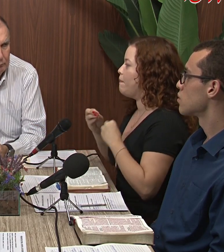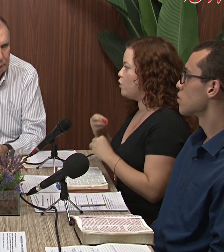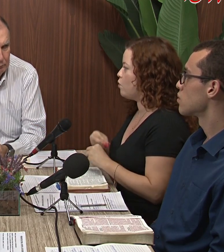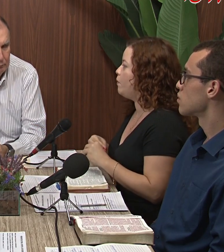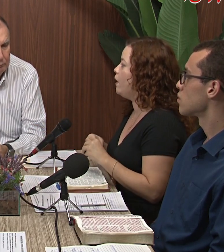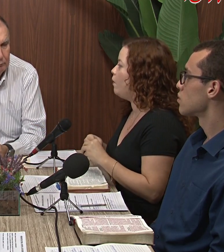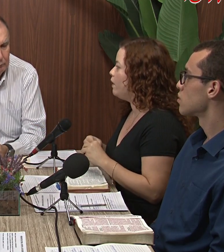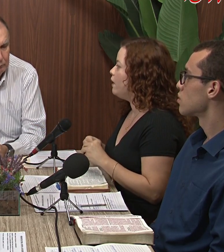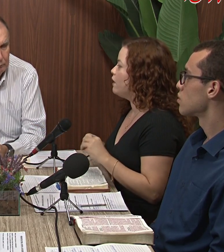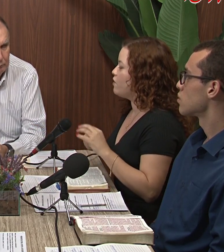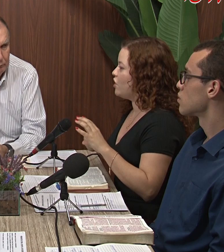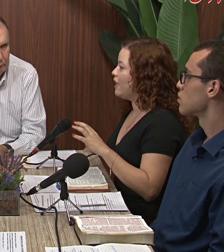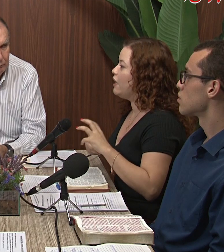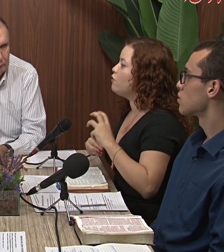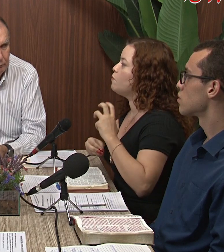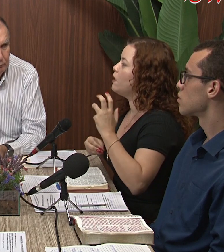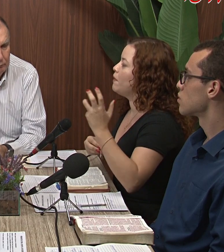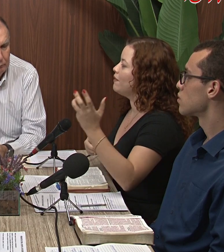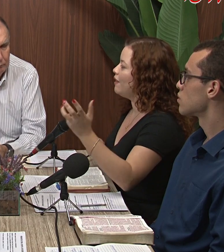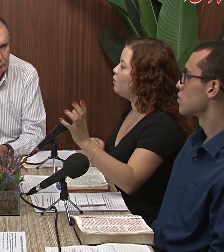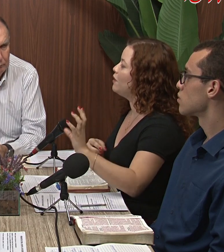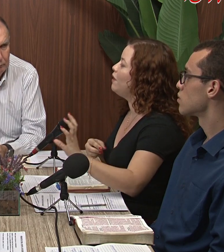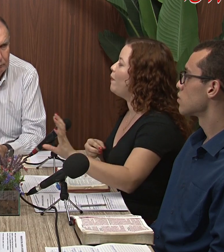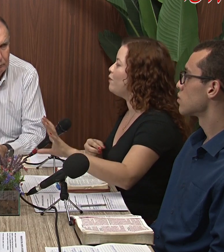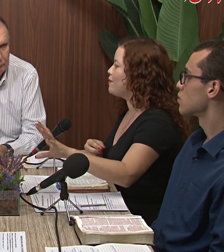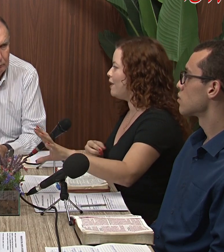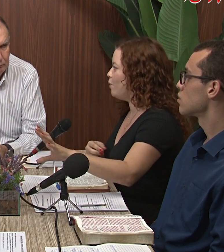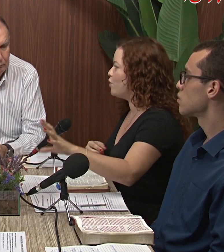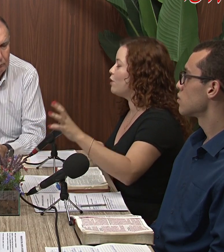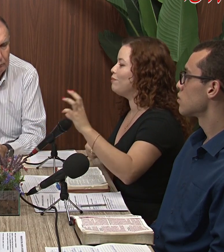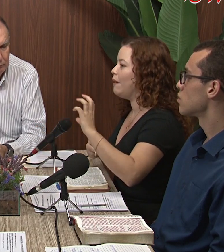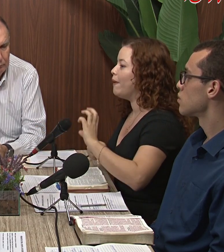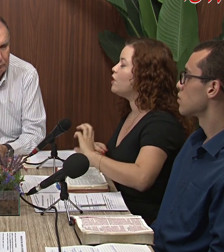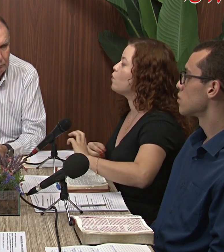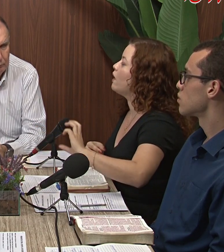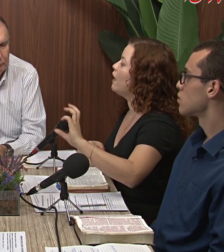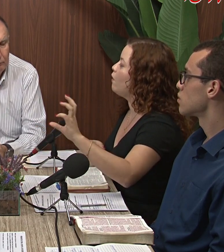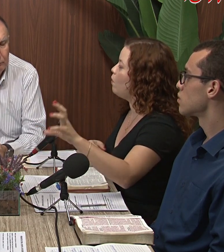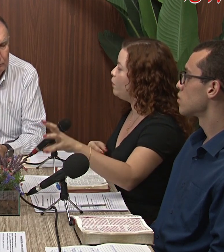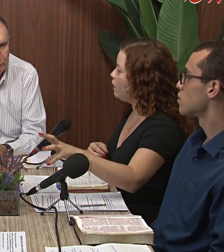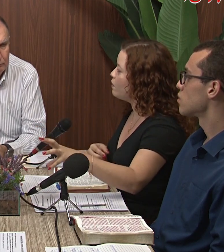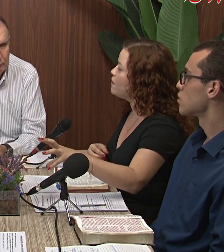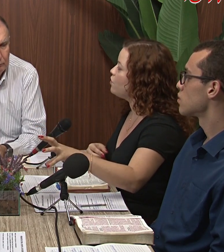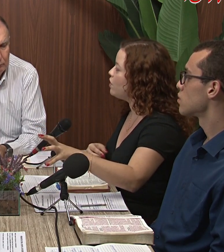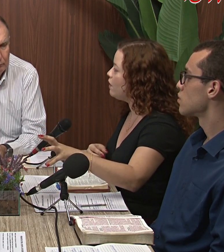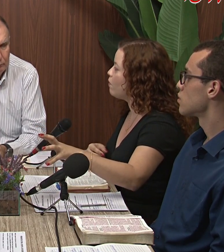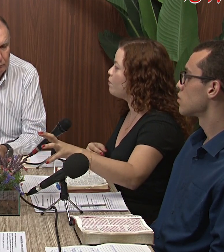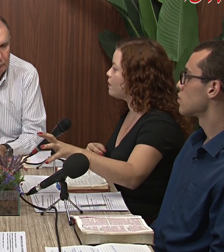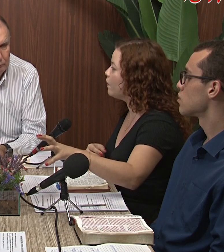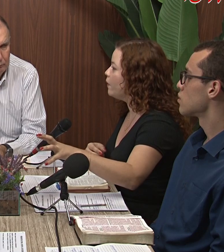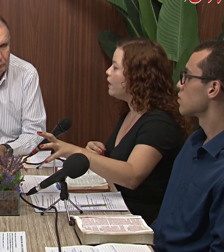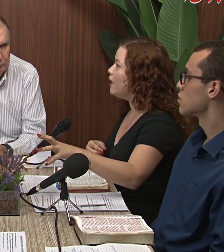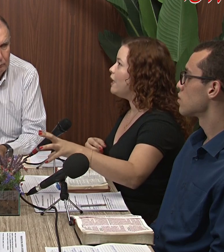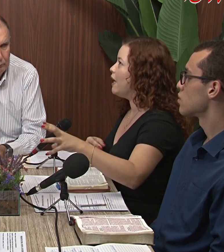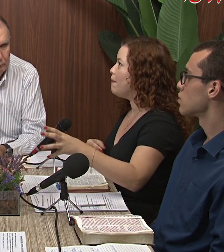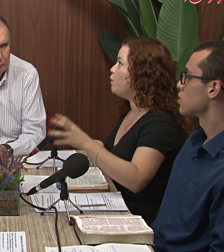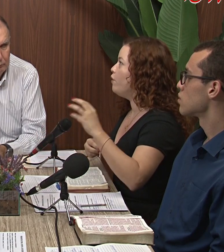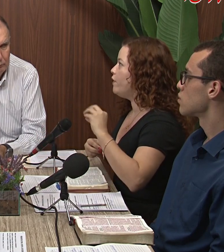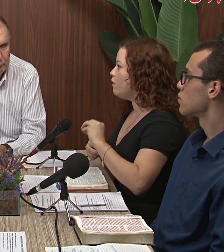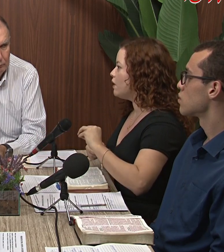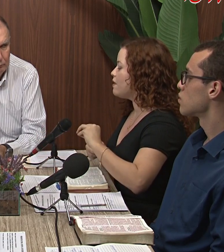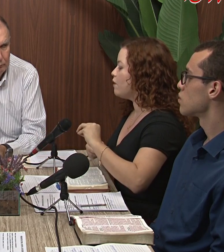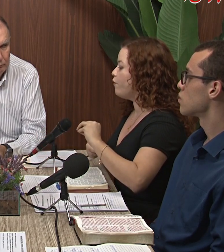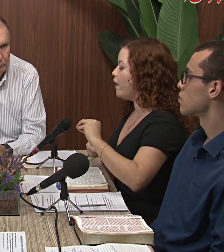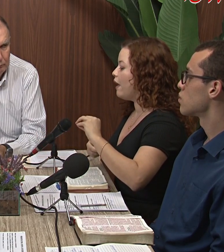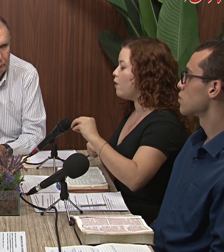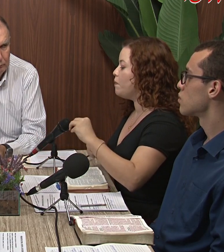uma quebra de comunhão. Então você já está indo experimentar aquilo que não é do Senhor, já não está mais com aquela comunhão que se tinha com o Senhor. E aí, por